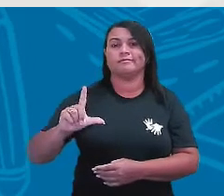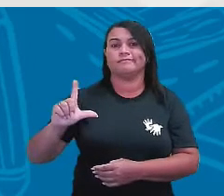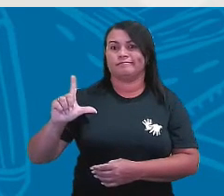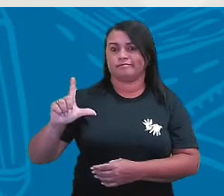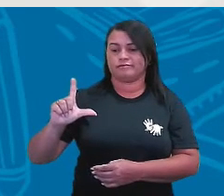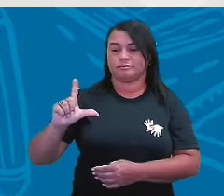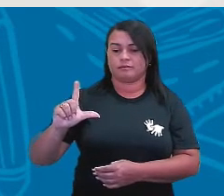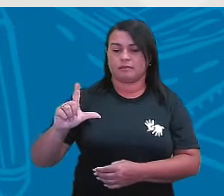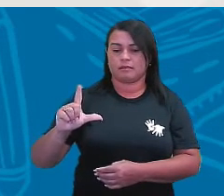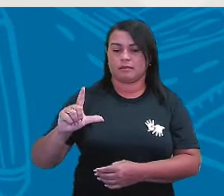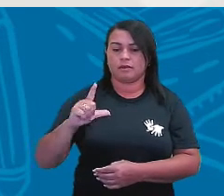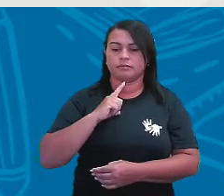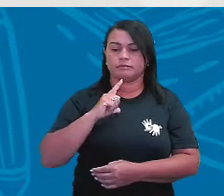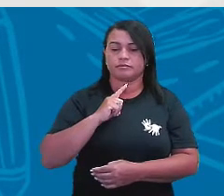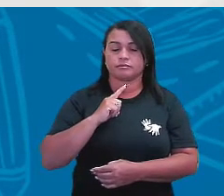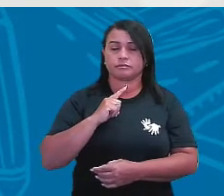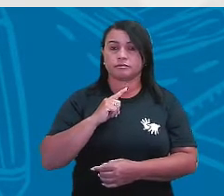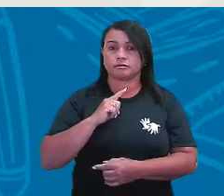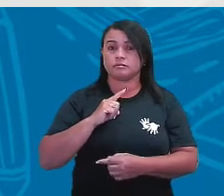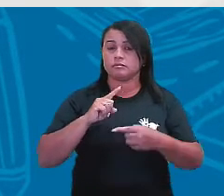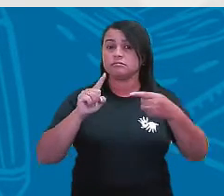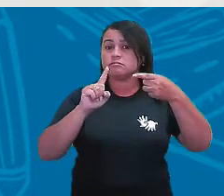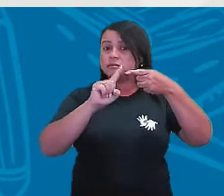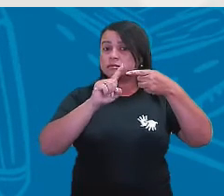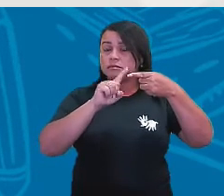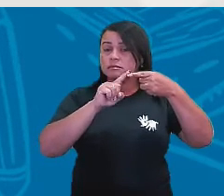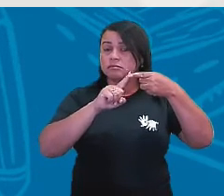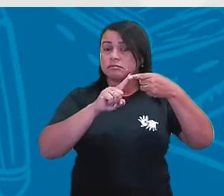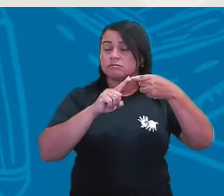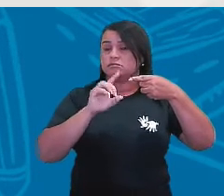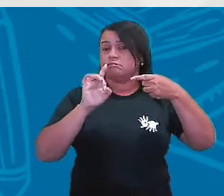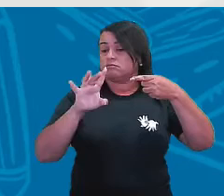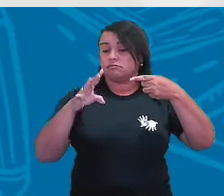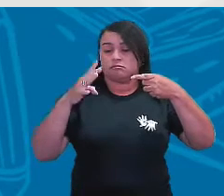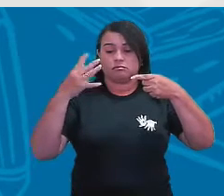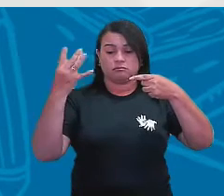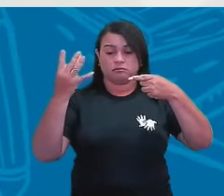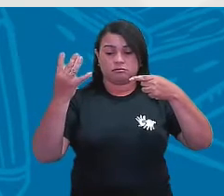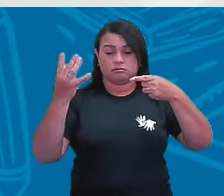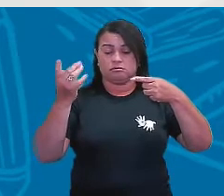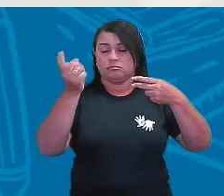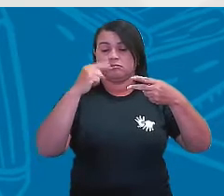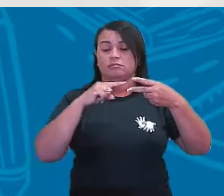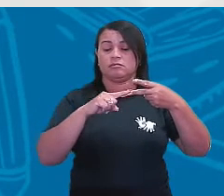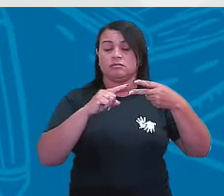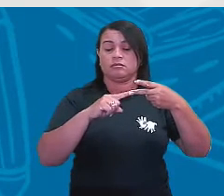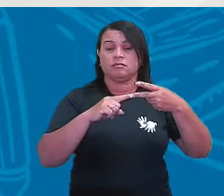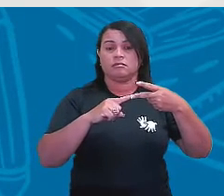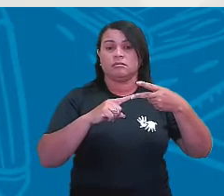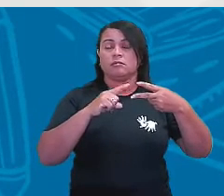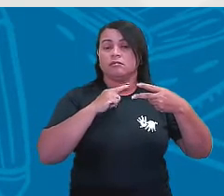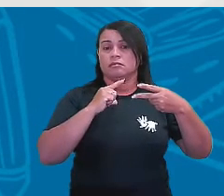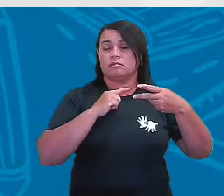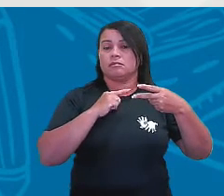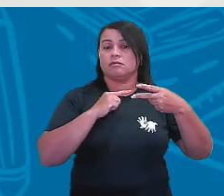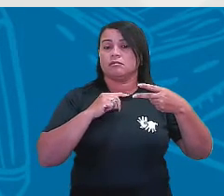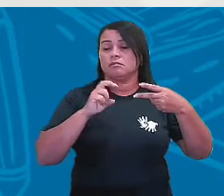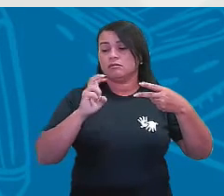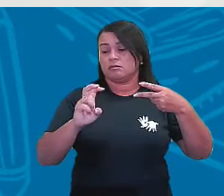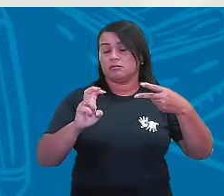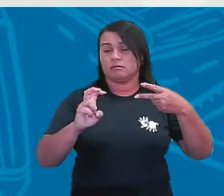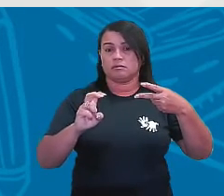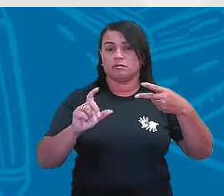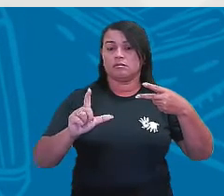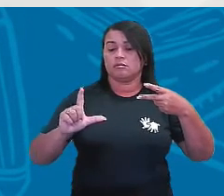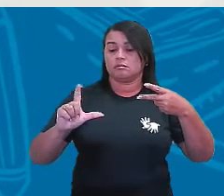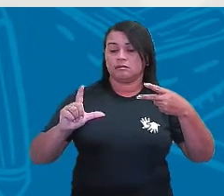né? Então, no recipiente de cima, o maior deles vai caber 4 litros. E no de baixo, o maior deles vai caber 5